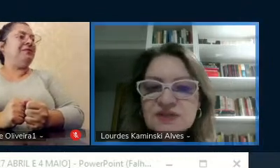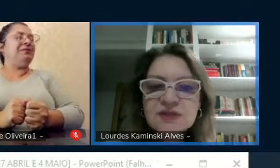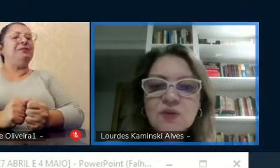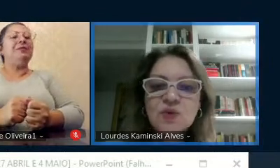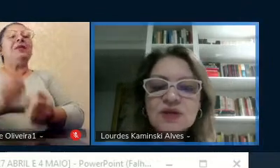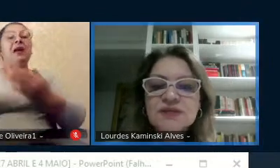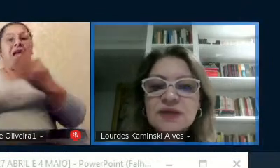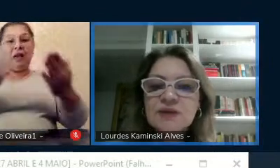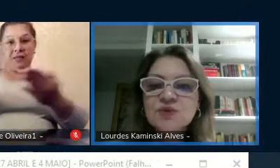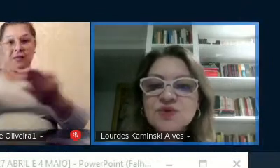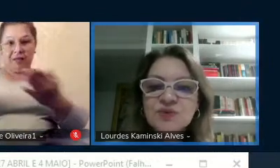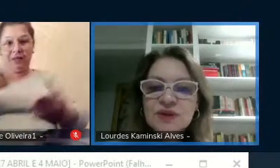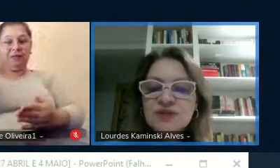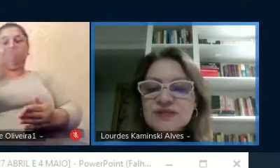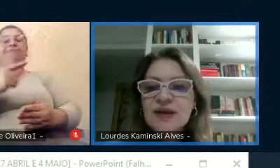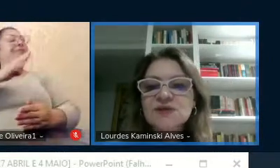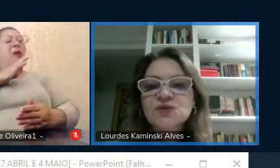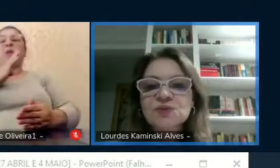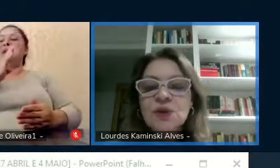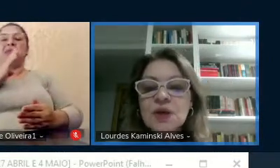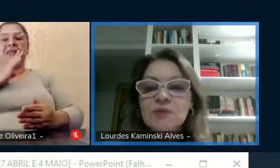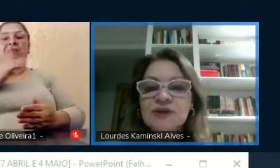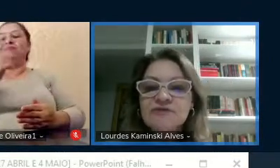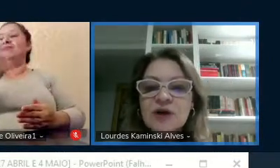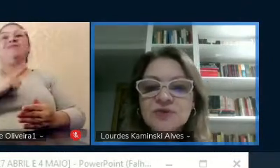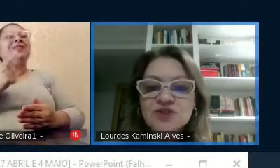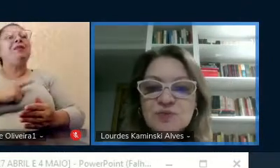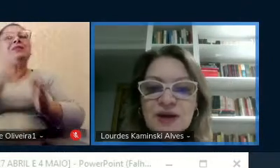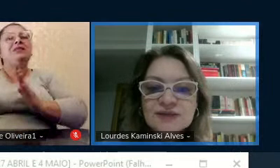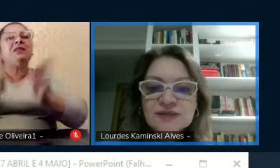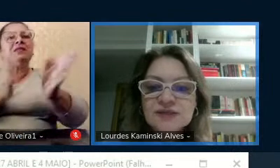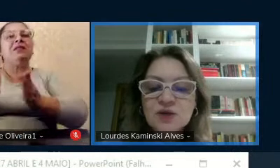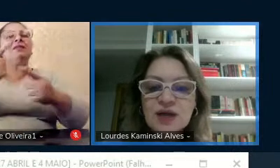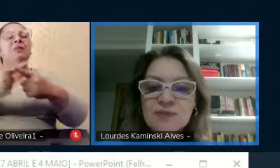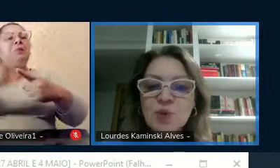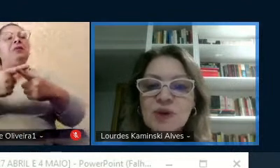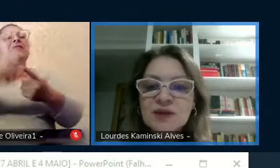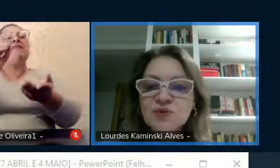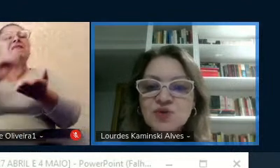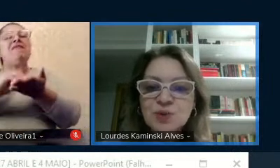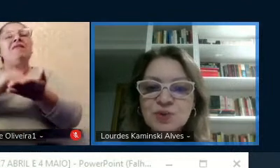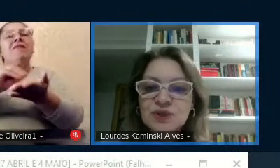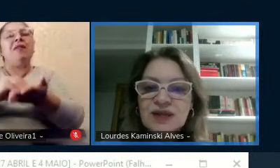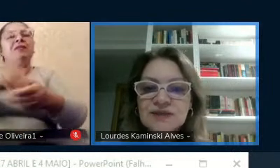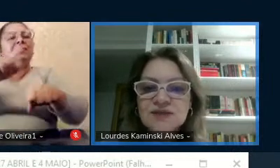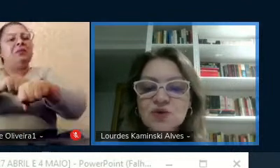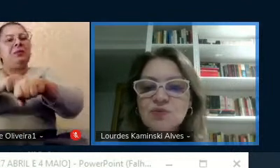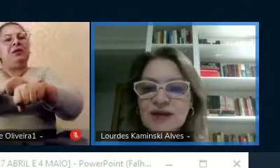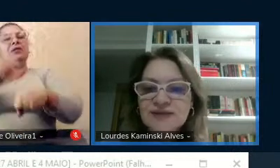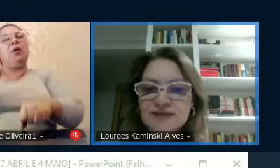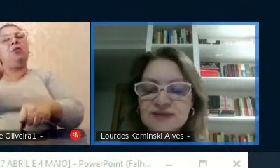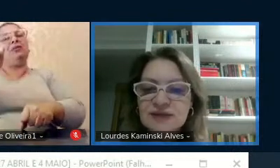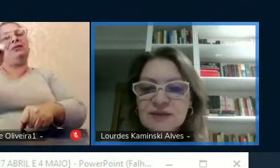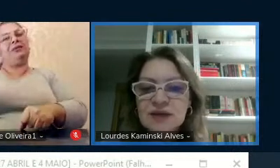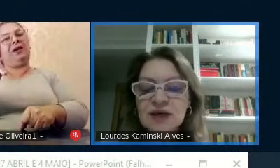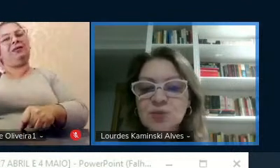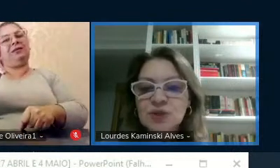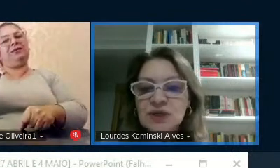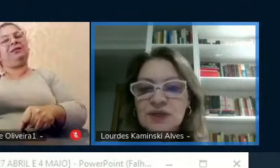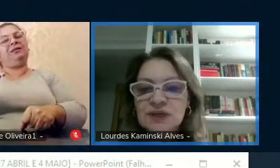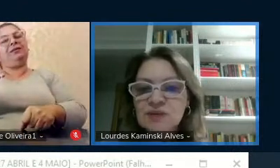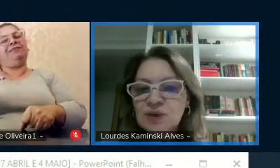muitas vezes não conhecemos, não temos acesso, pela falta de mais momentos e oportunidades como estas,